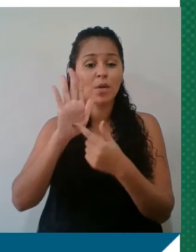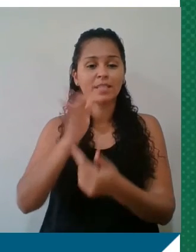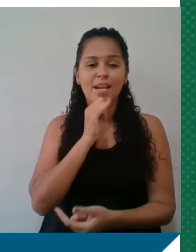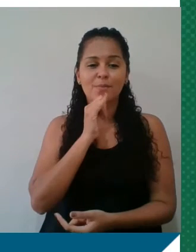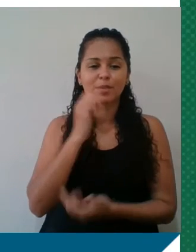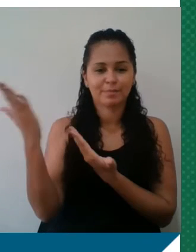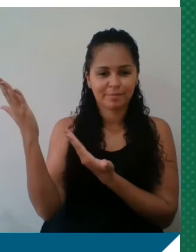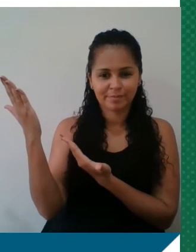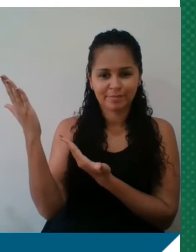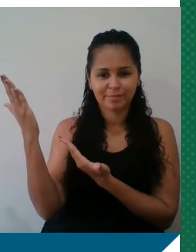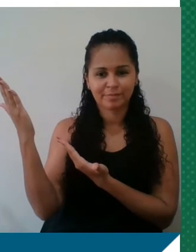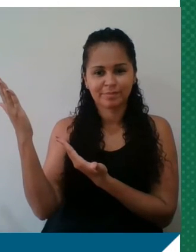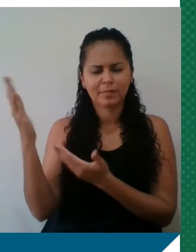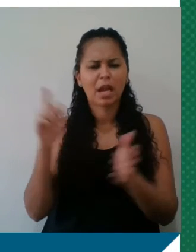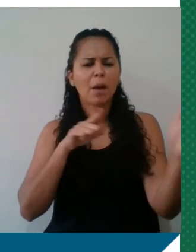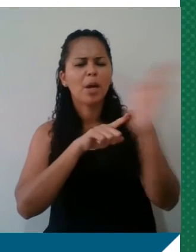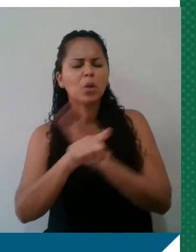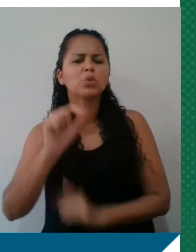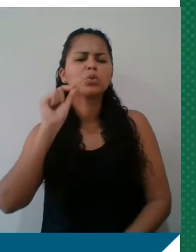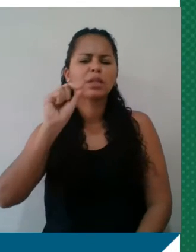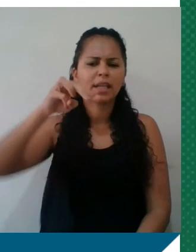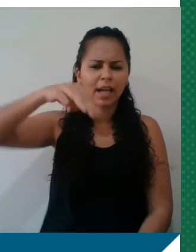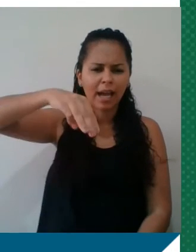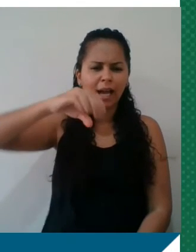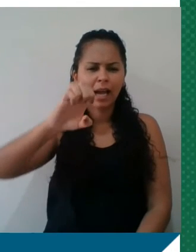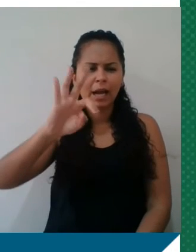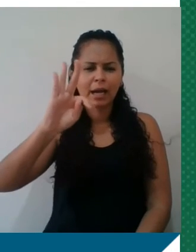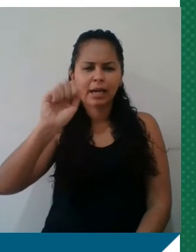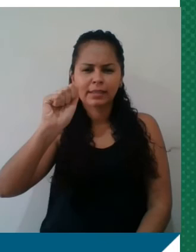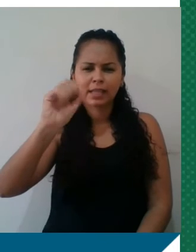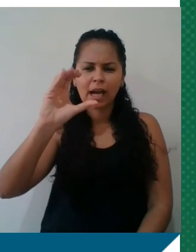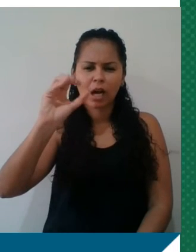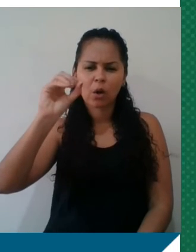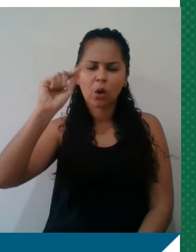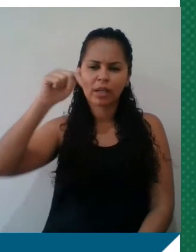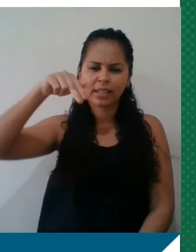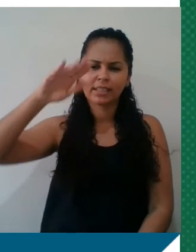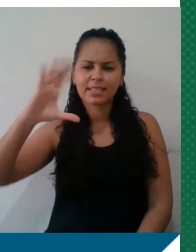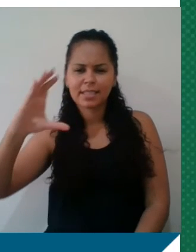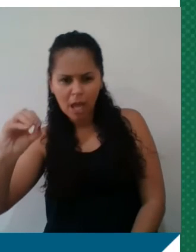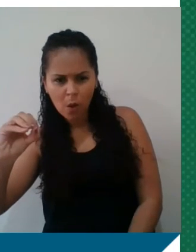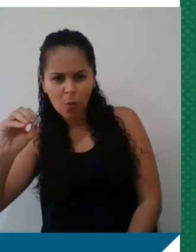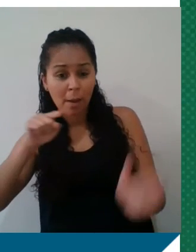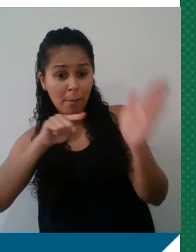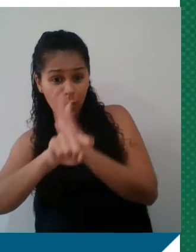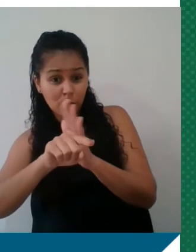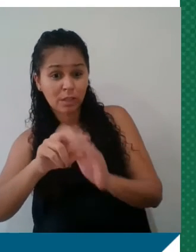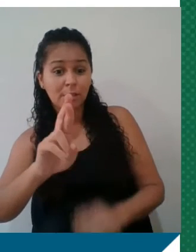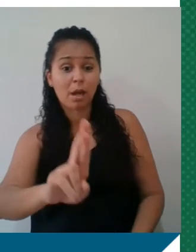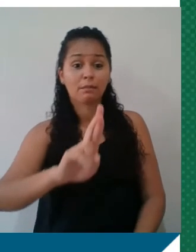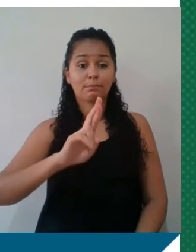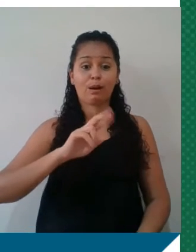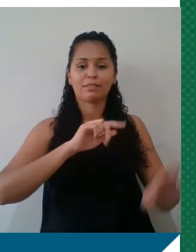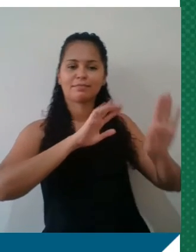escreve na frente a pergunta, ali, ó, o que é, por exemplo, a pergunta seria, o que é metacognição, né? E na parte de trás tem a